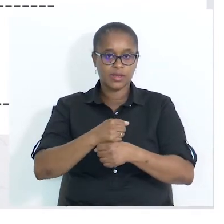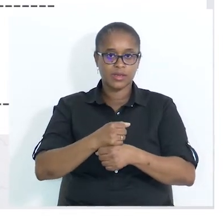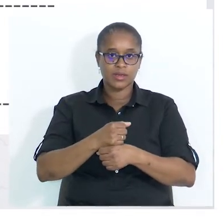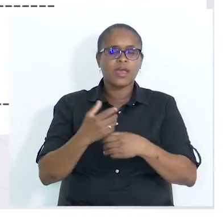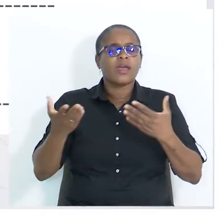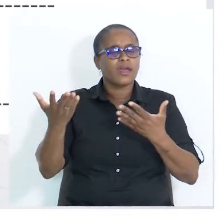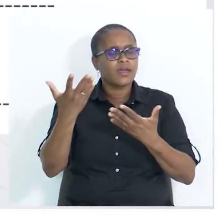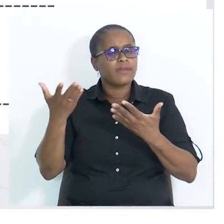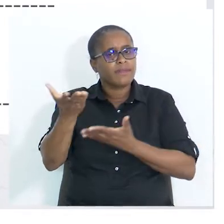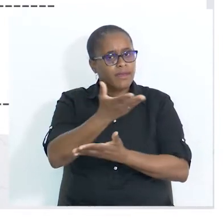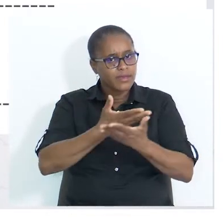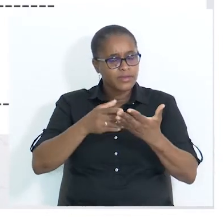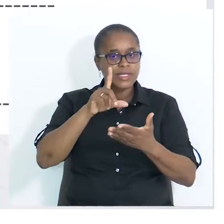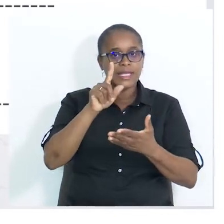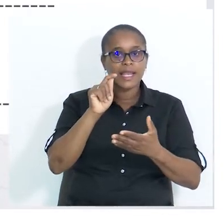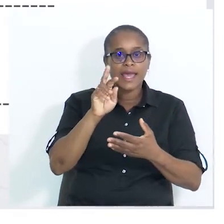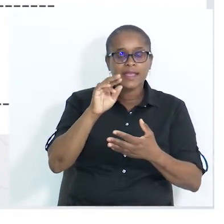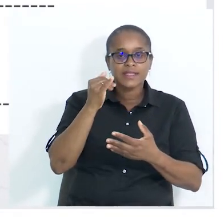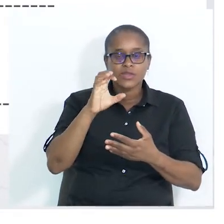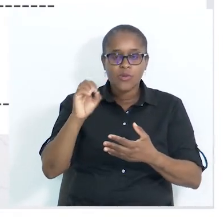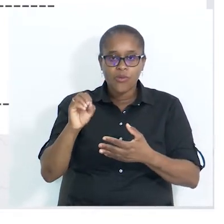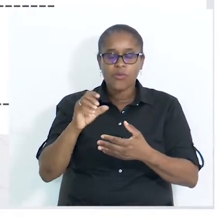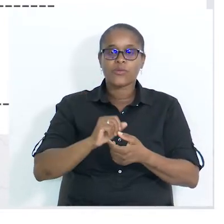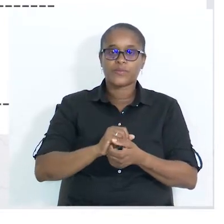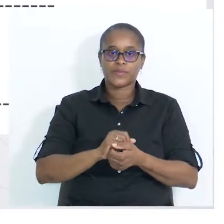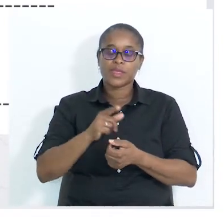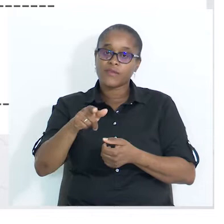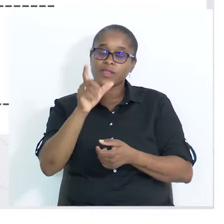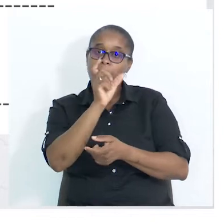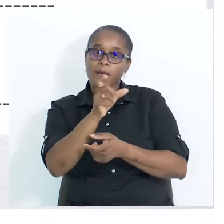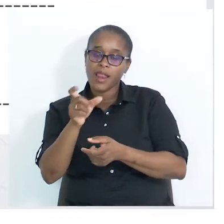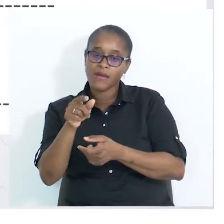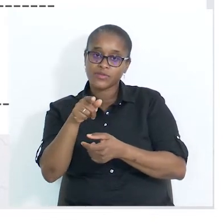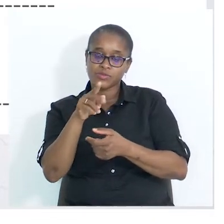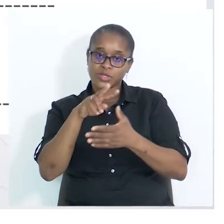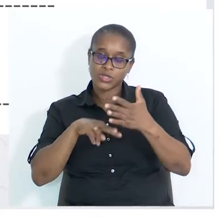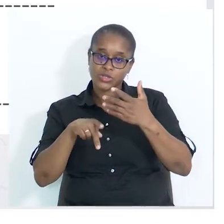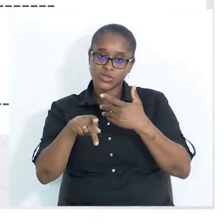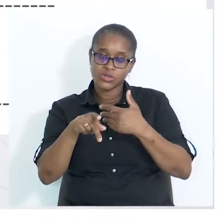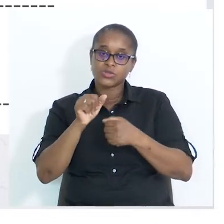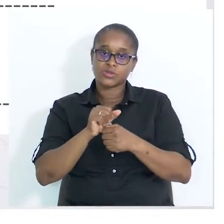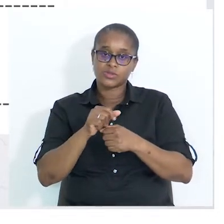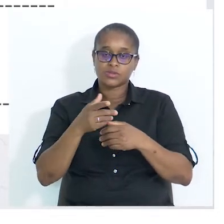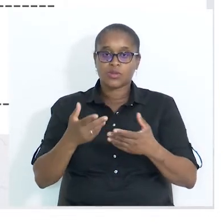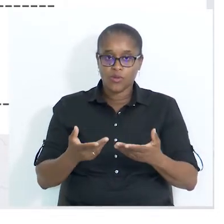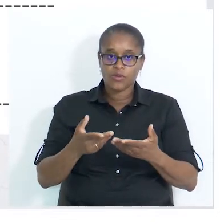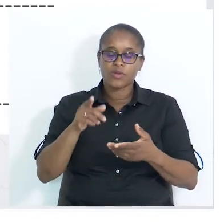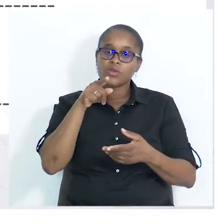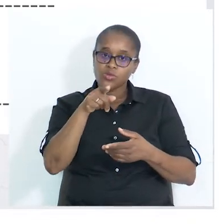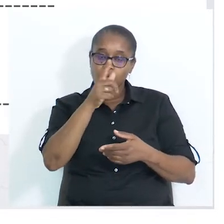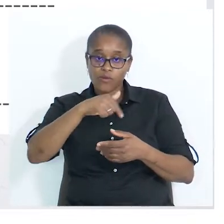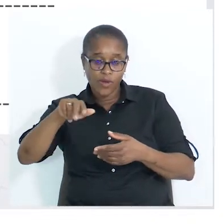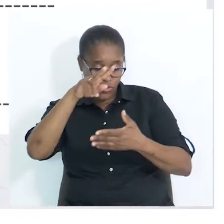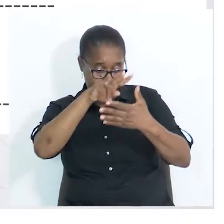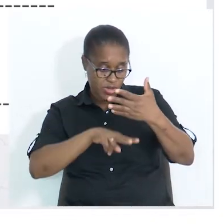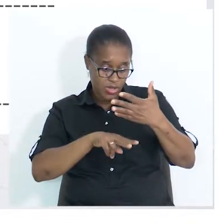a integração do léxico através dos falares locais. Por isso, vais ao